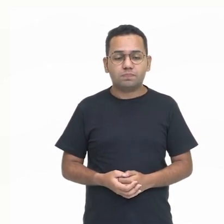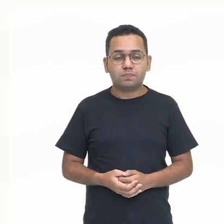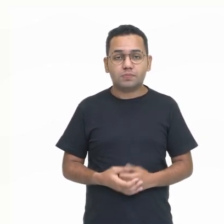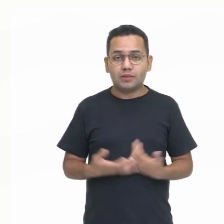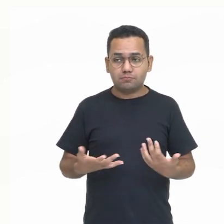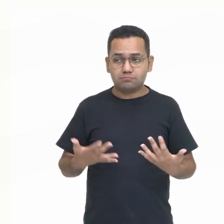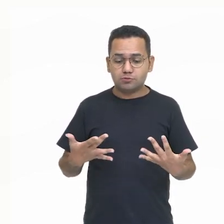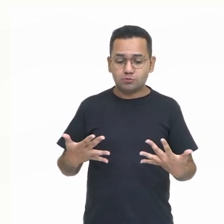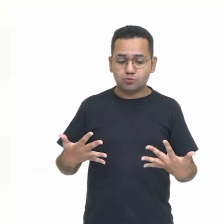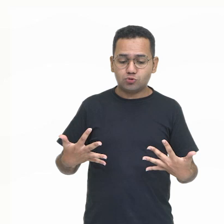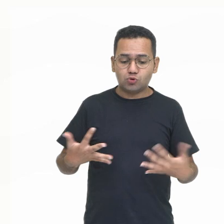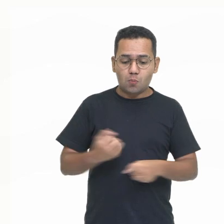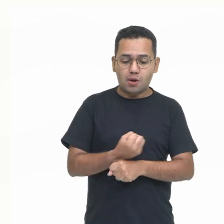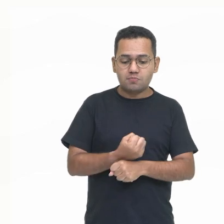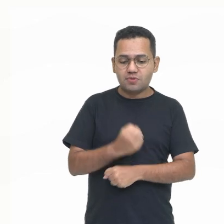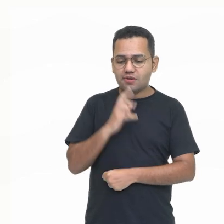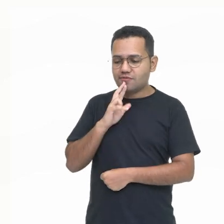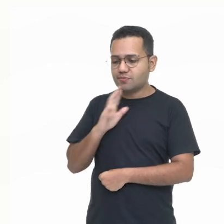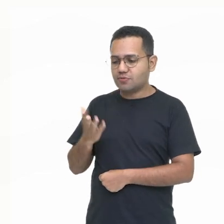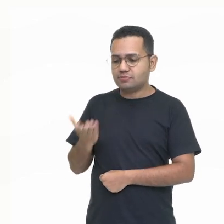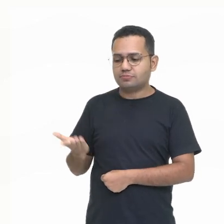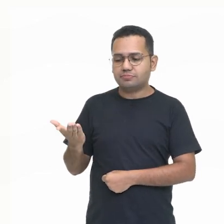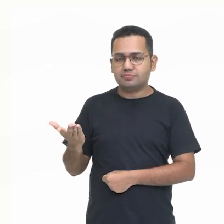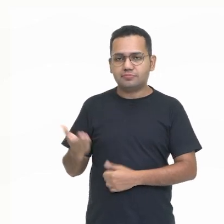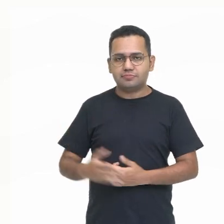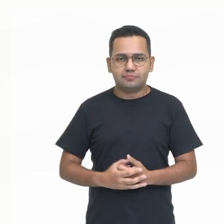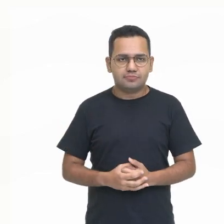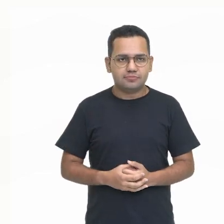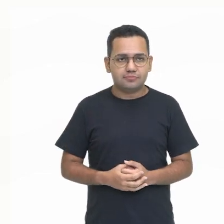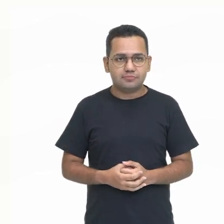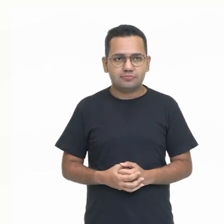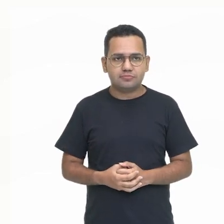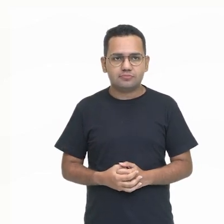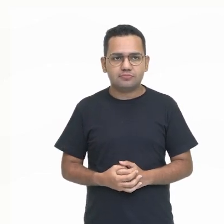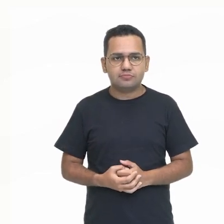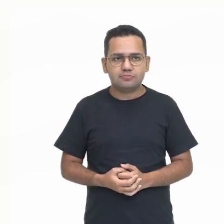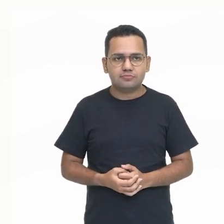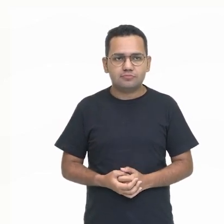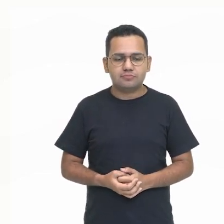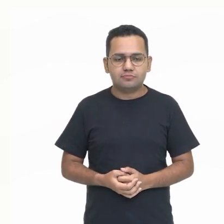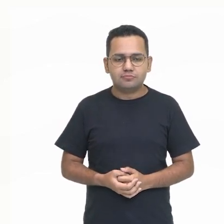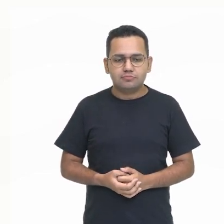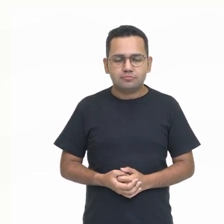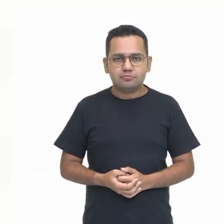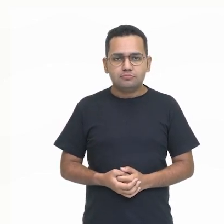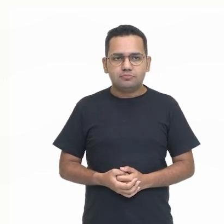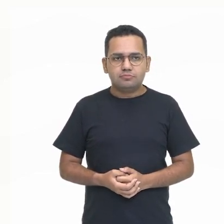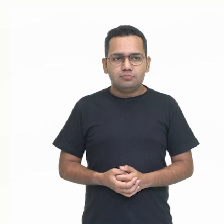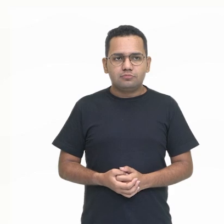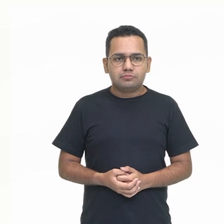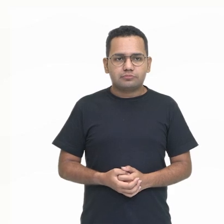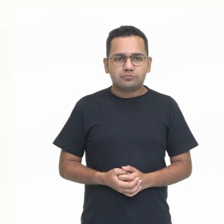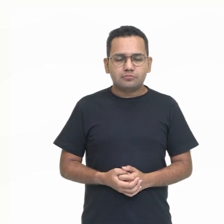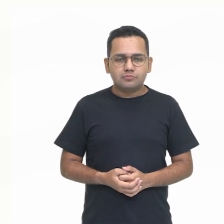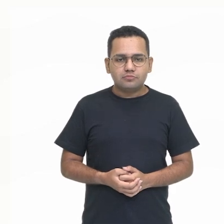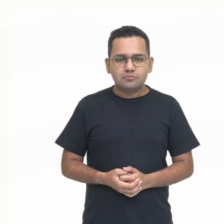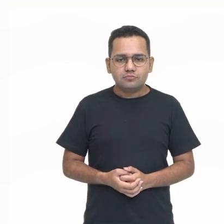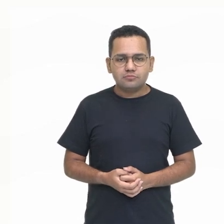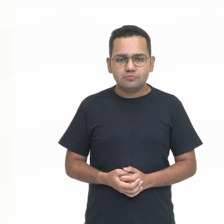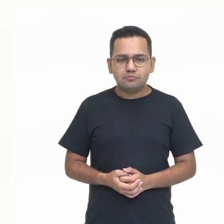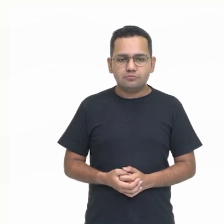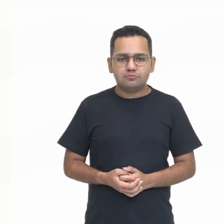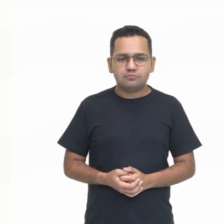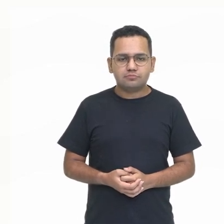essa multiplicação, você chega então ao resultado do seu fatorial, que é 120. Inclusive, né, no exemplo anterior, não custa